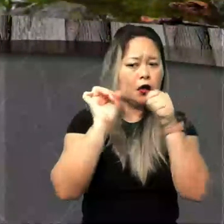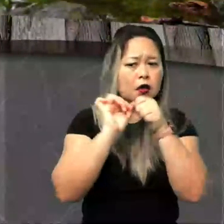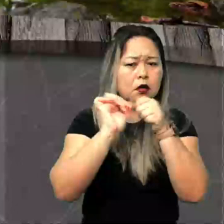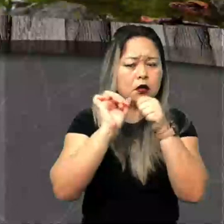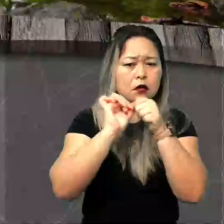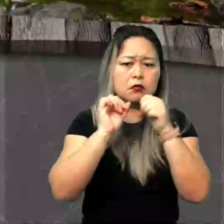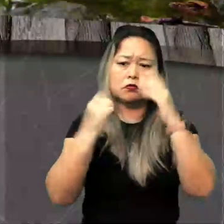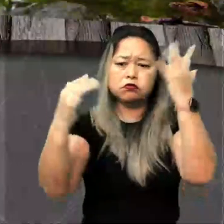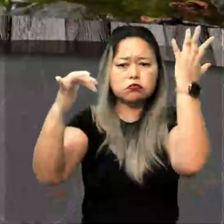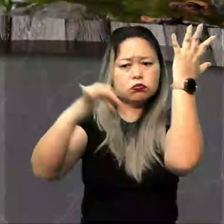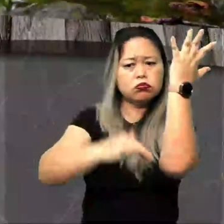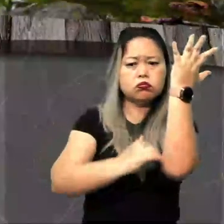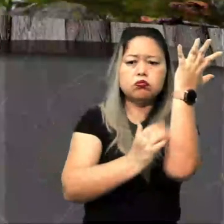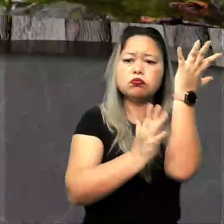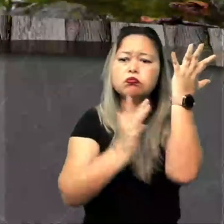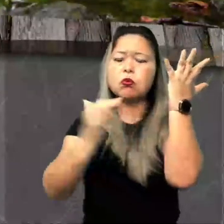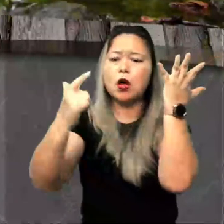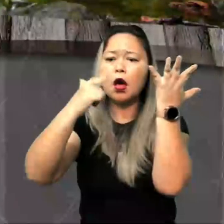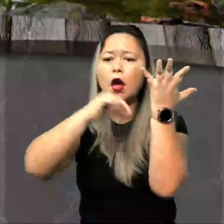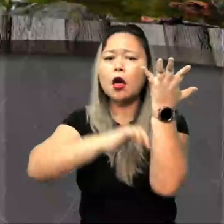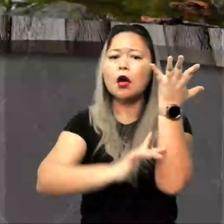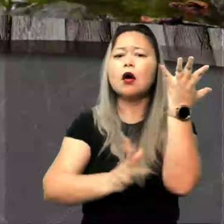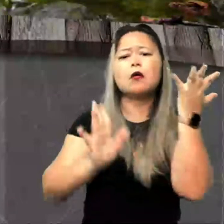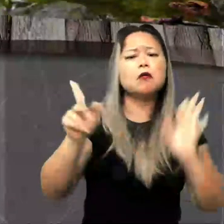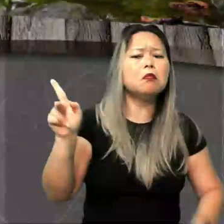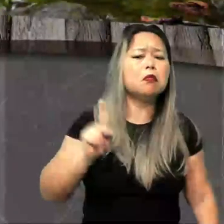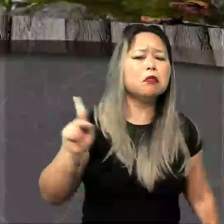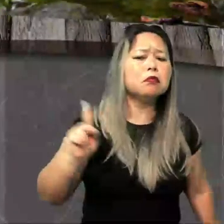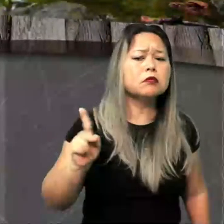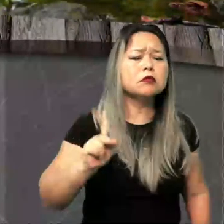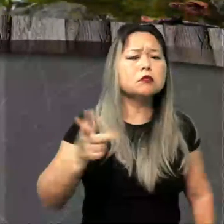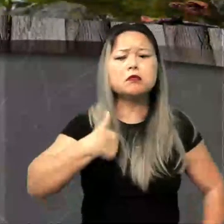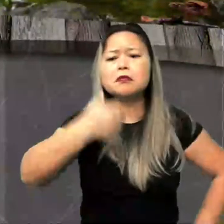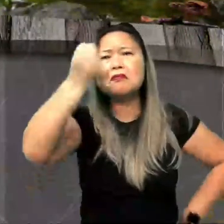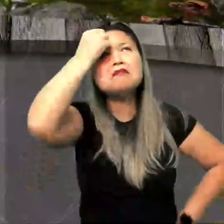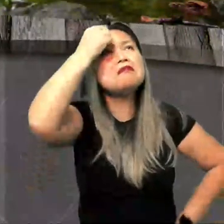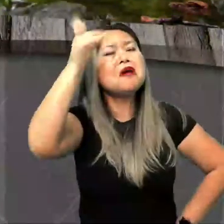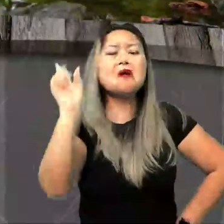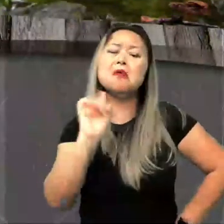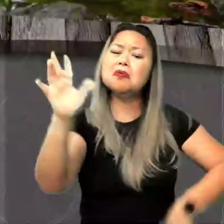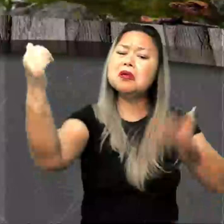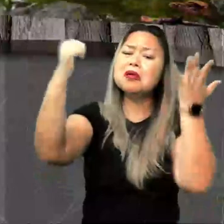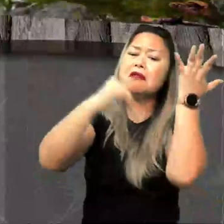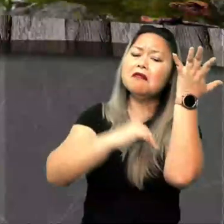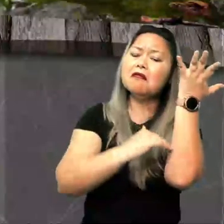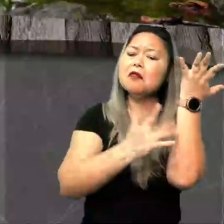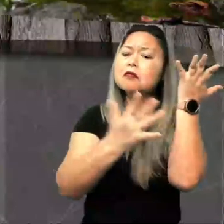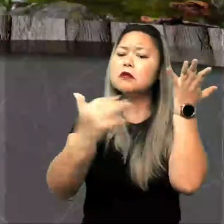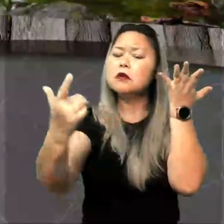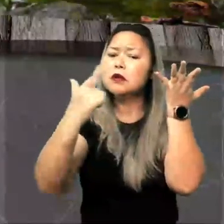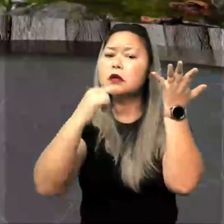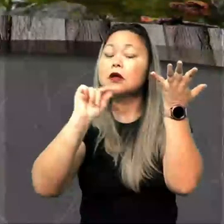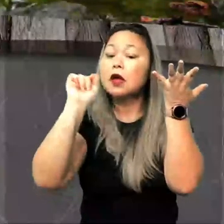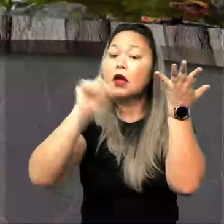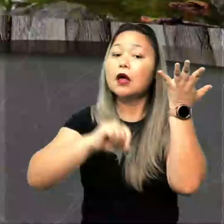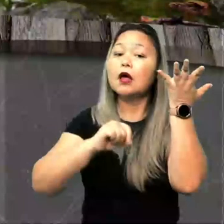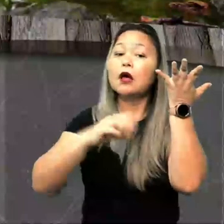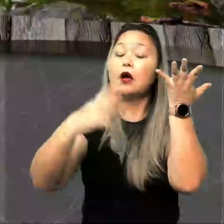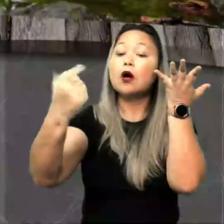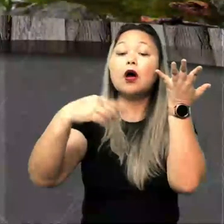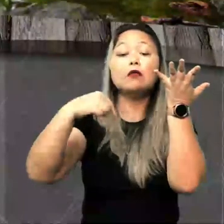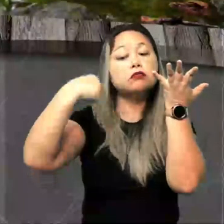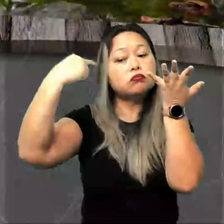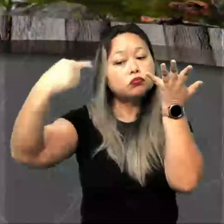abundância no processo fotossintético. Professora, eu já não lembro mais o que é fotossíntese. Fotossíntese é